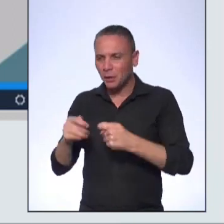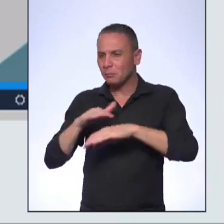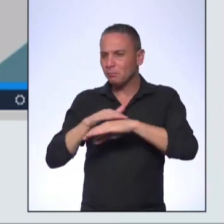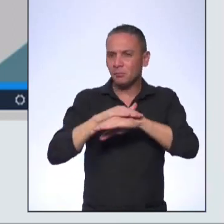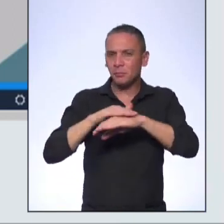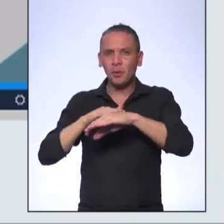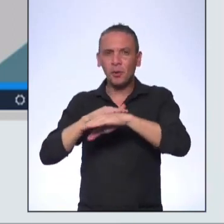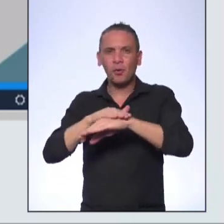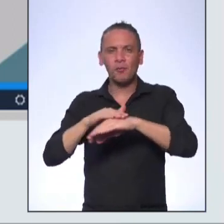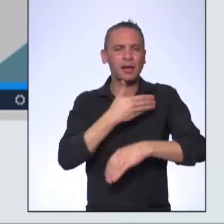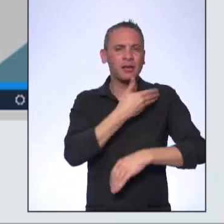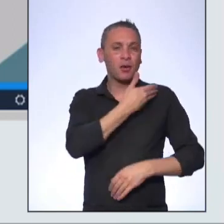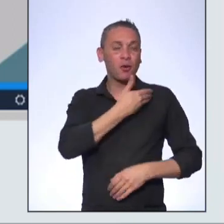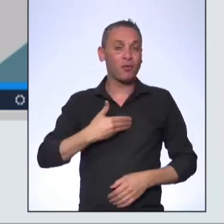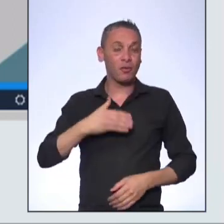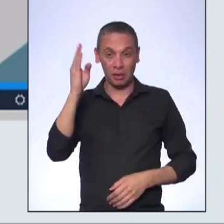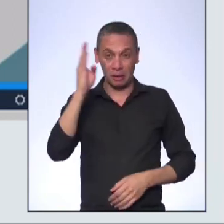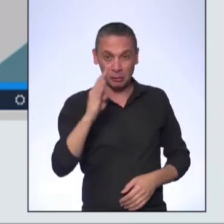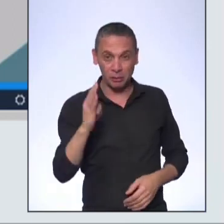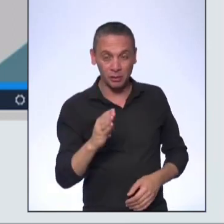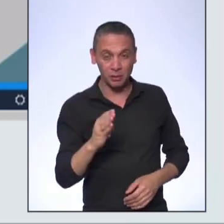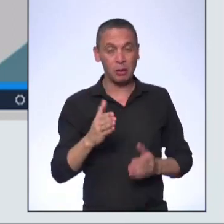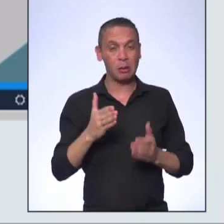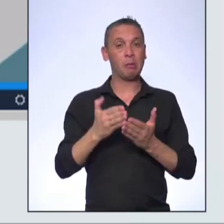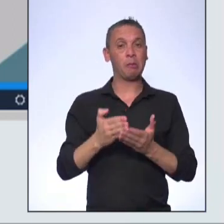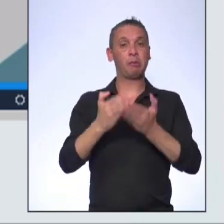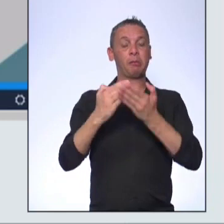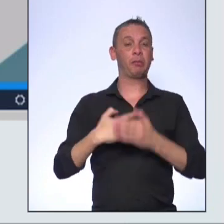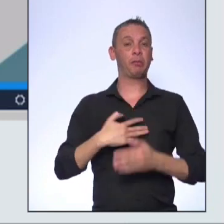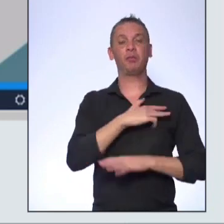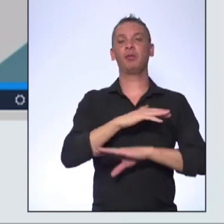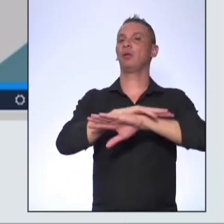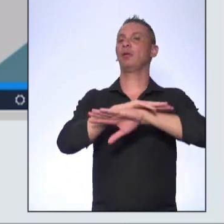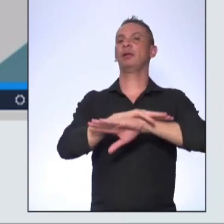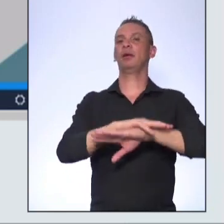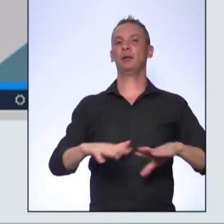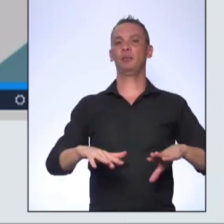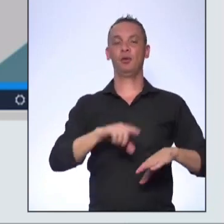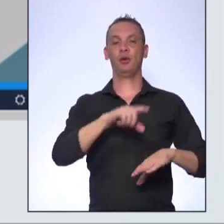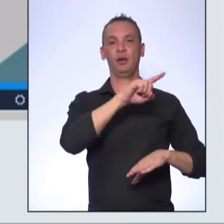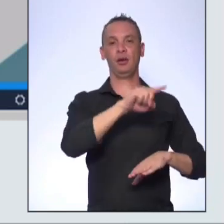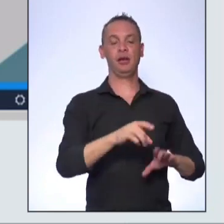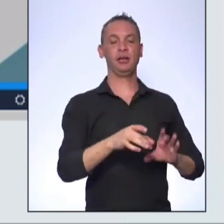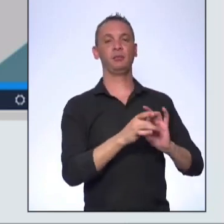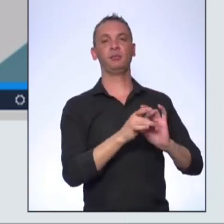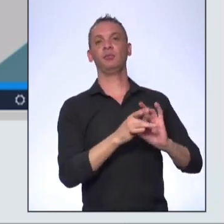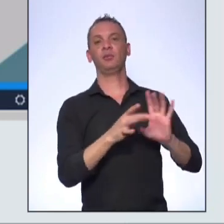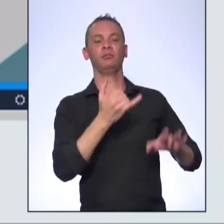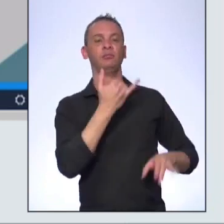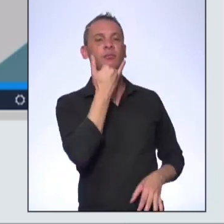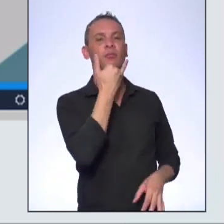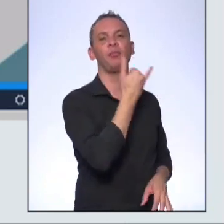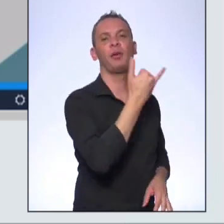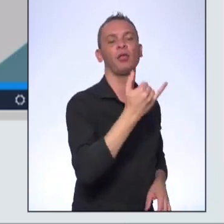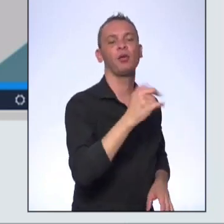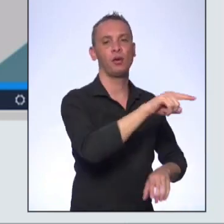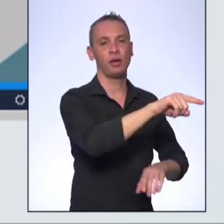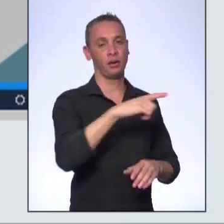Congresso Nacional, os marinheiros se entregaram e assim eles acabaram recebendo a anistia, ou seja, eles foram